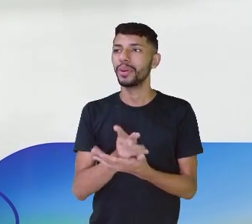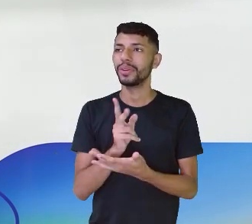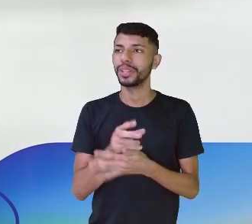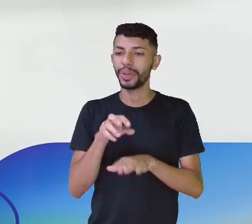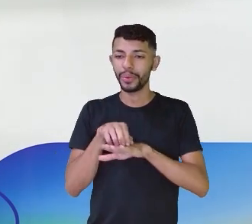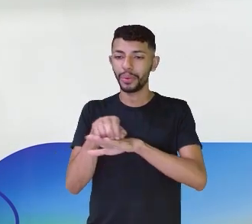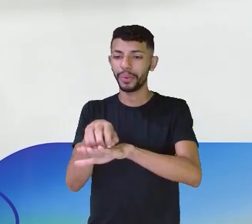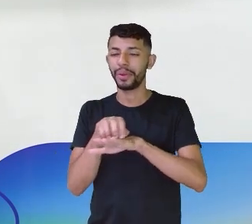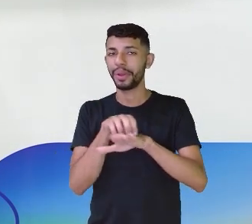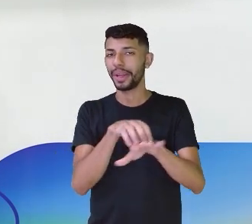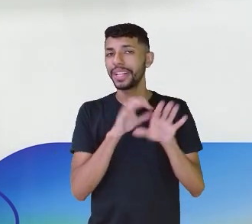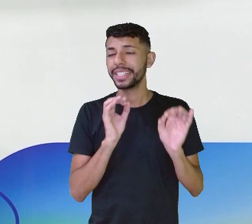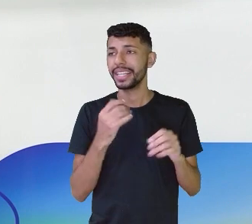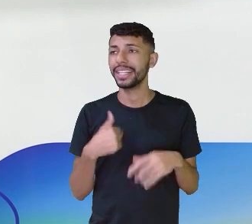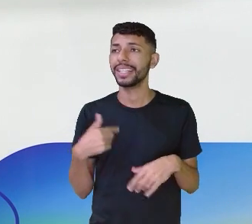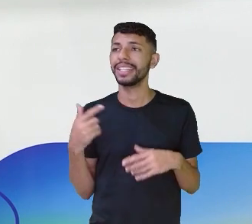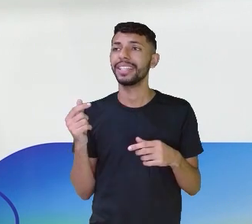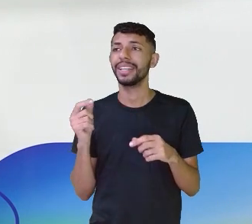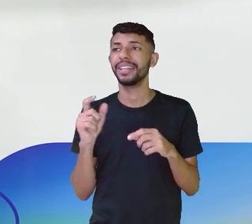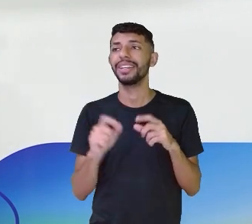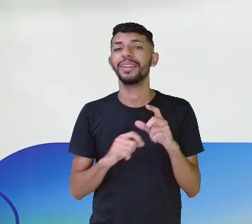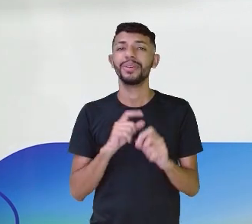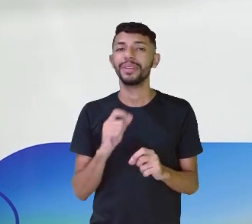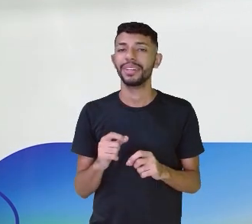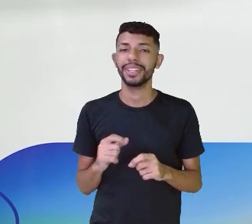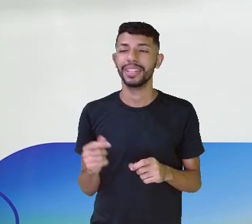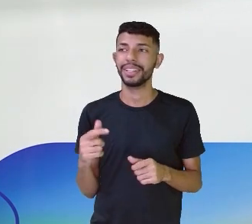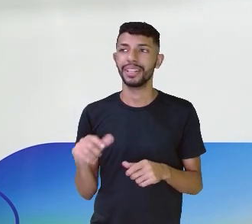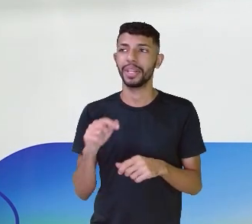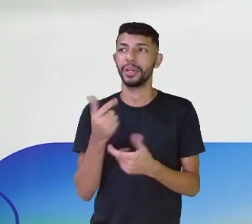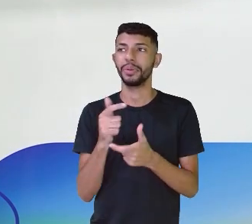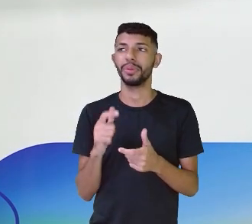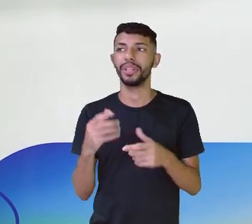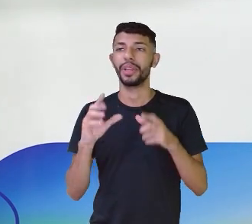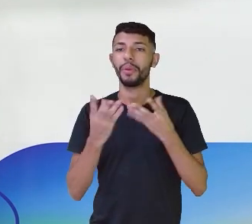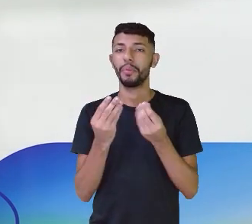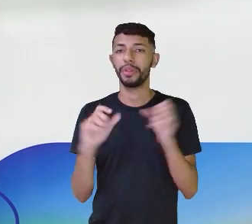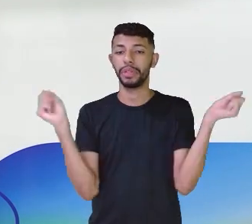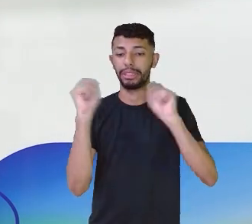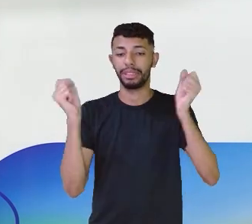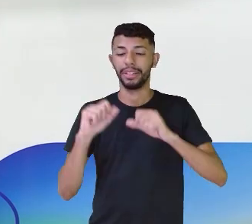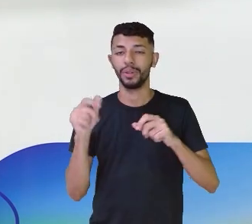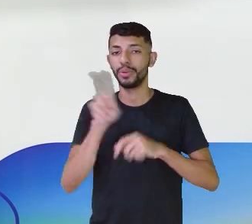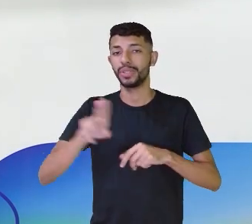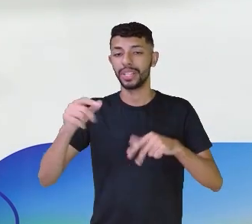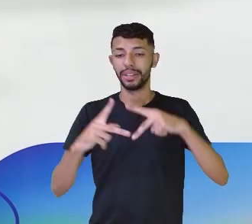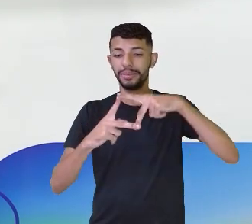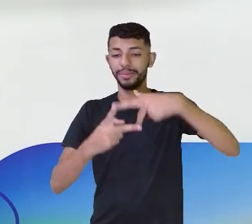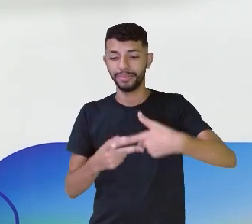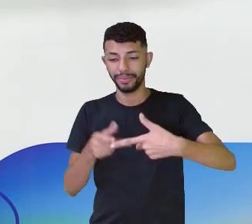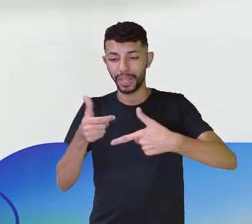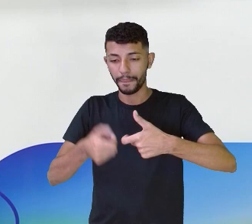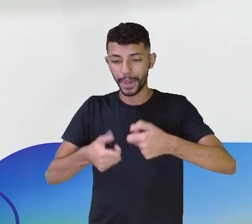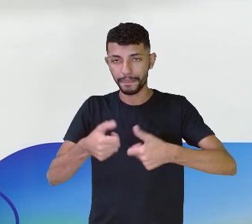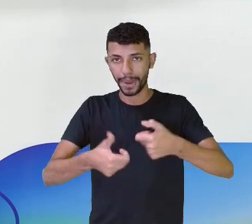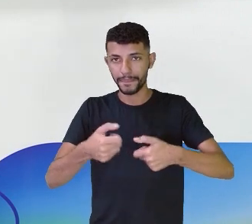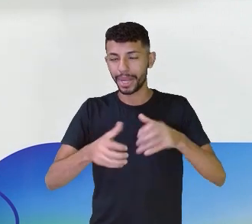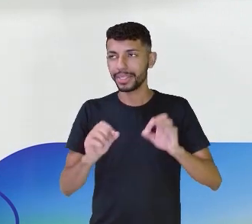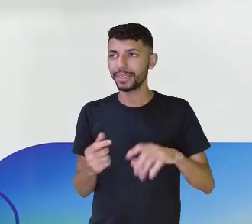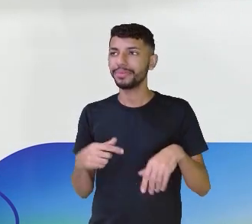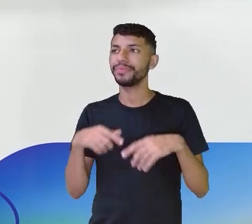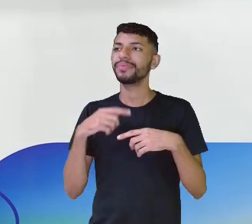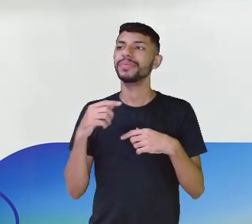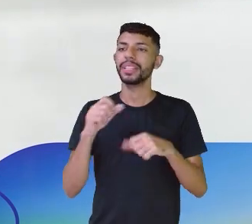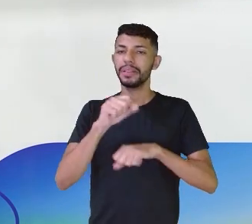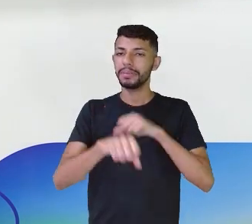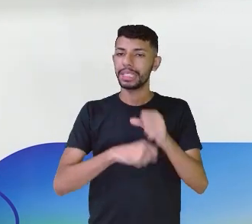e, pelo menos, eu fico menos estressada com o meu Poppit, não é isso? A bicicleta está muito caro. E vocês estão